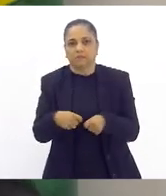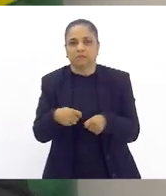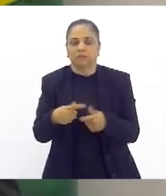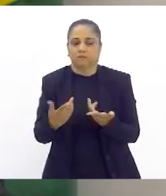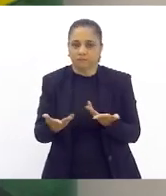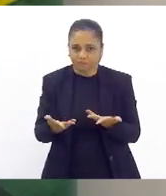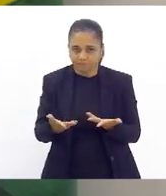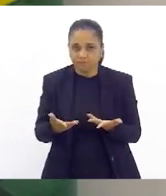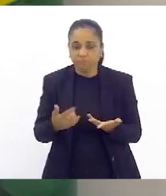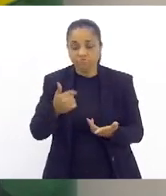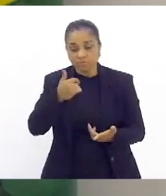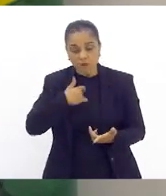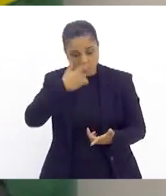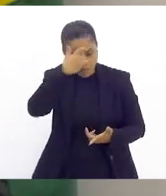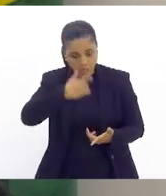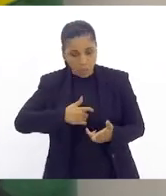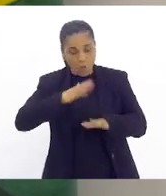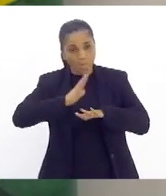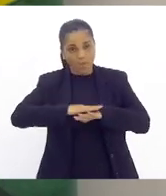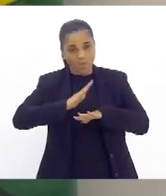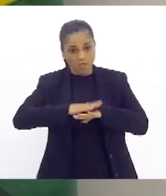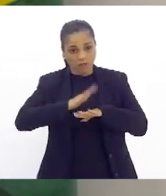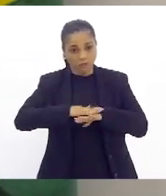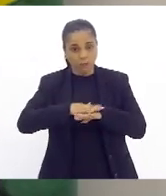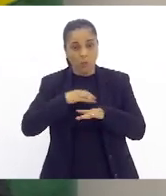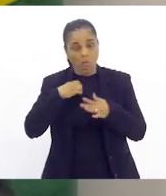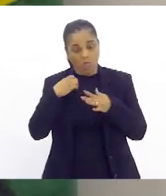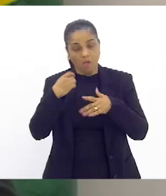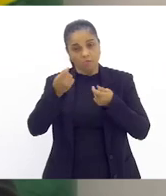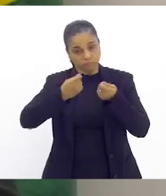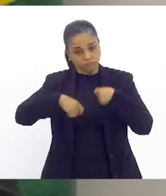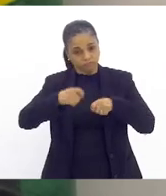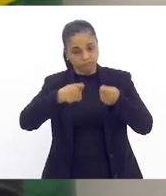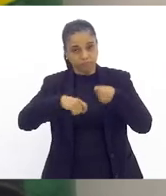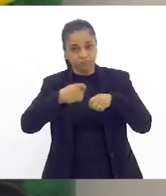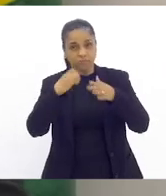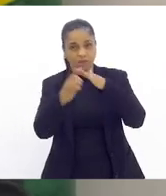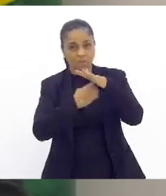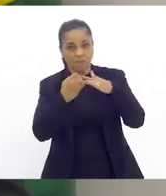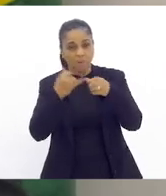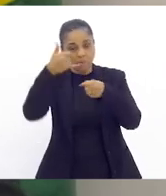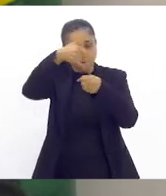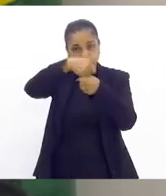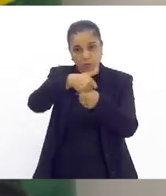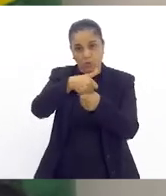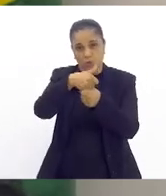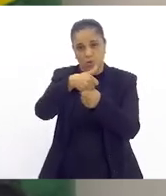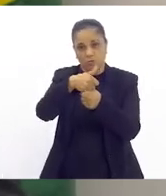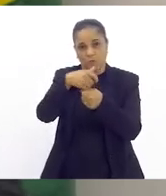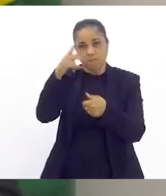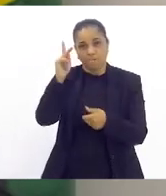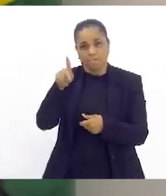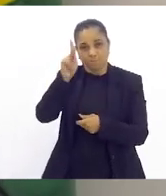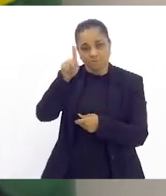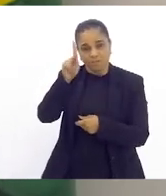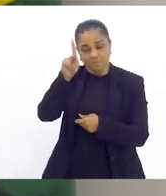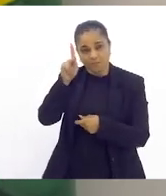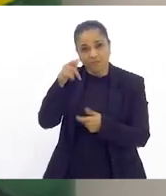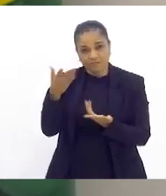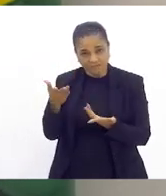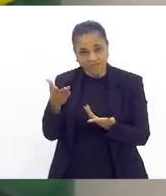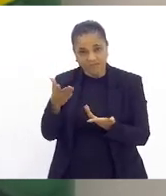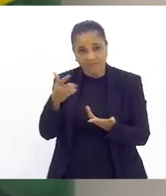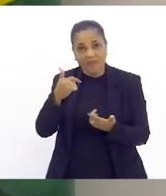eu tiro por mim mesmo Deputado eu sou empreendedor do ramo de petróleo e eu tenho várias situações